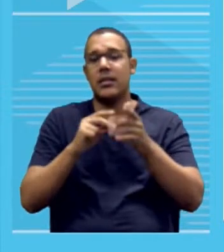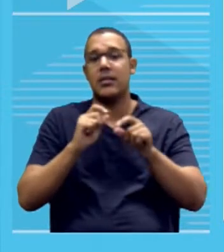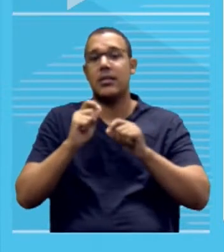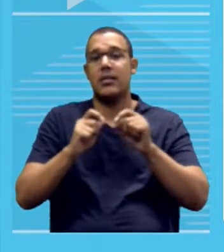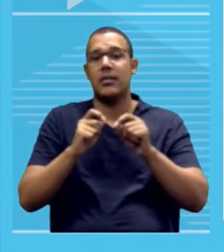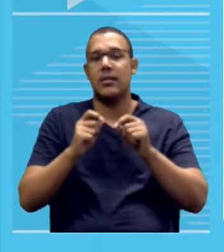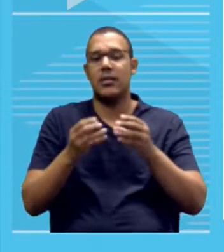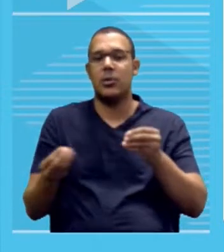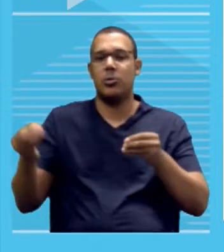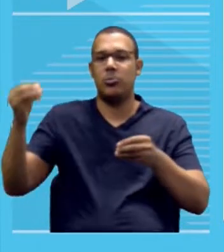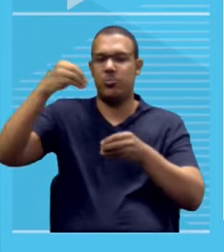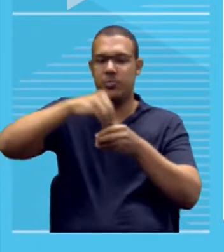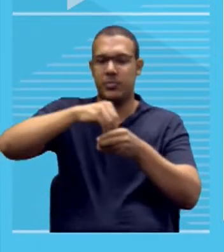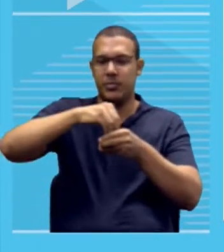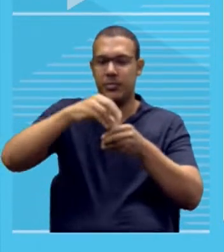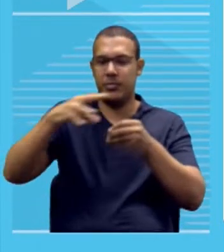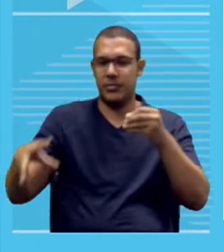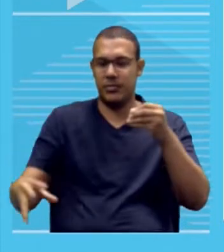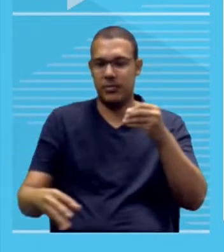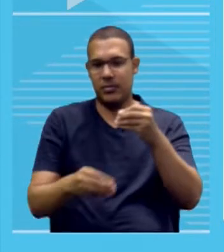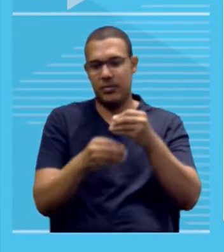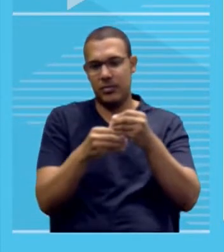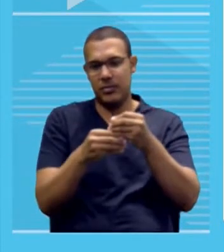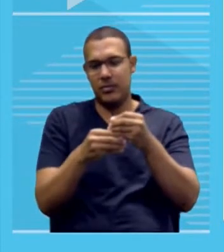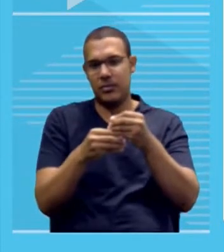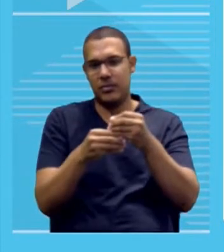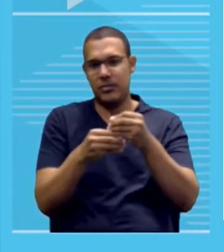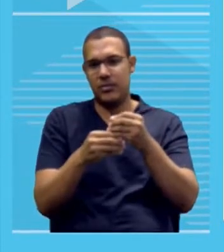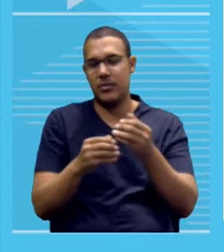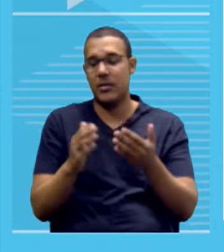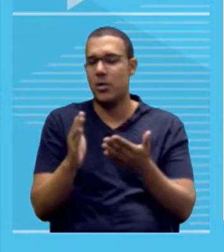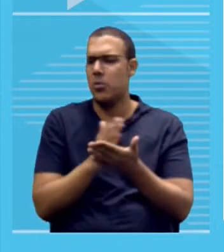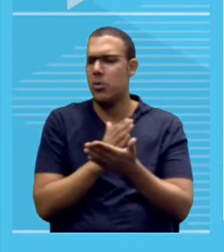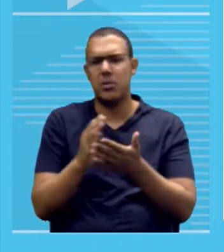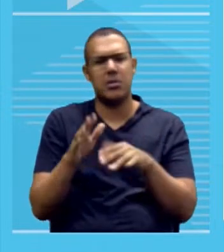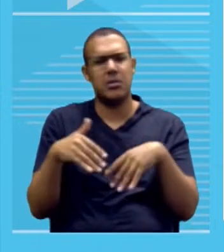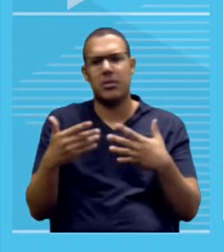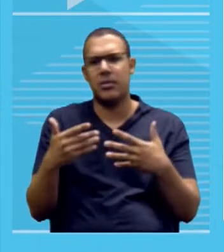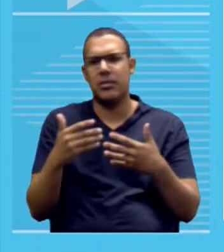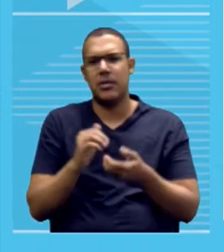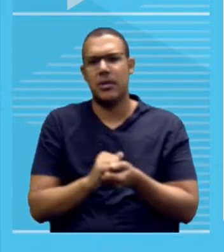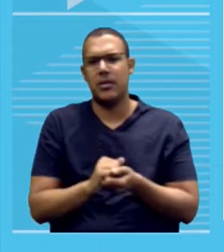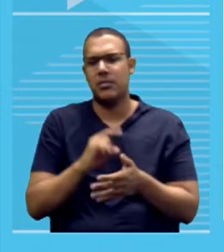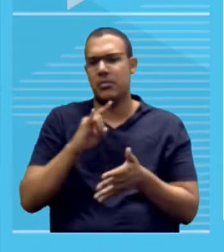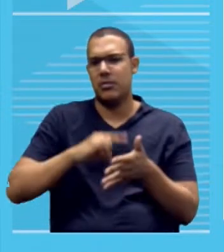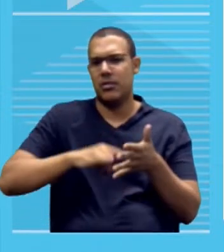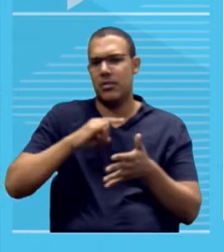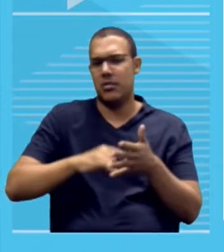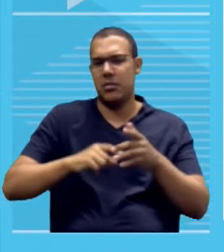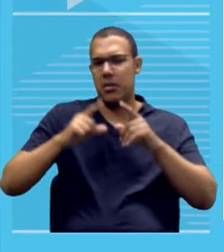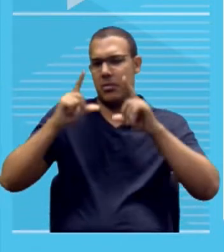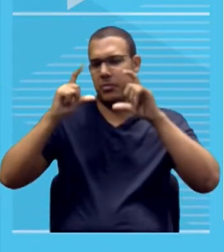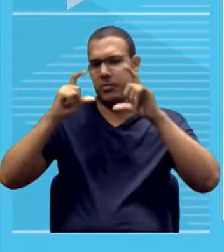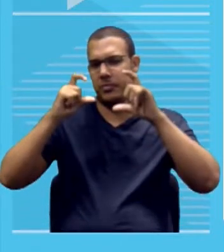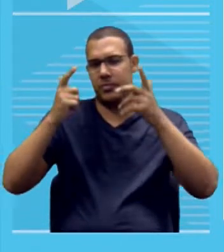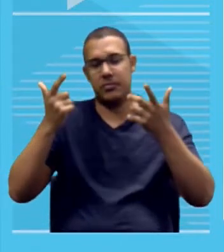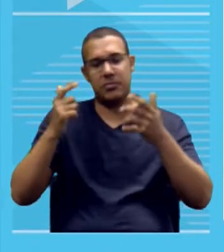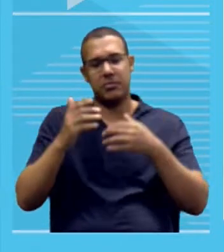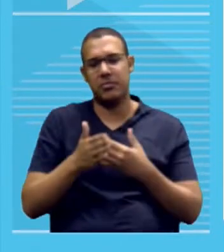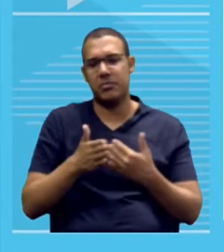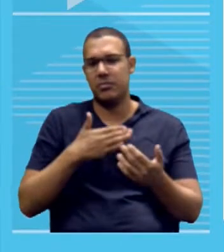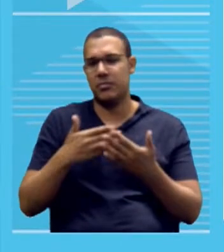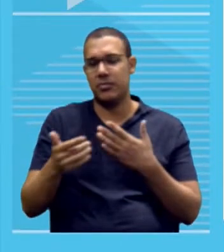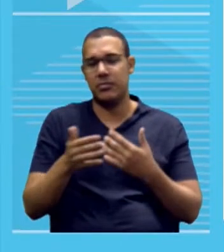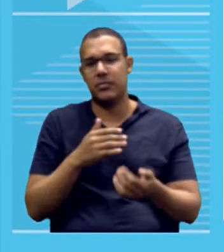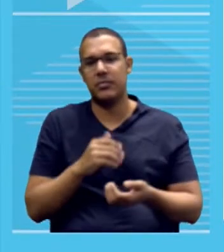anexar você vai juntar junta aquele documento alguma outra coisa junto um documento uma foto Seja lá o que